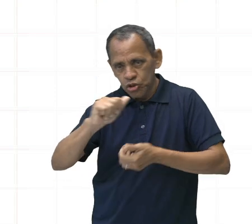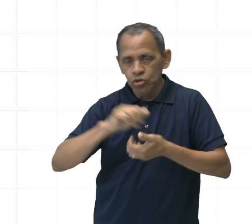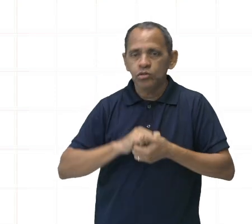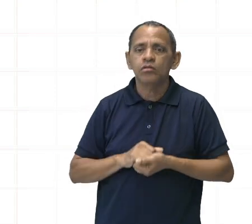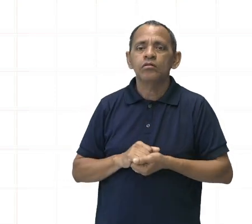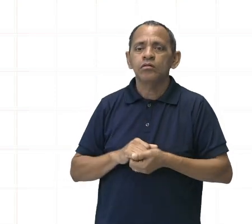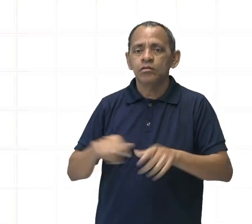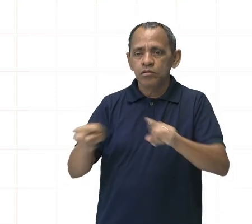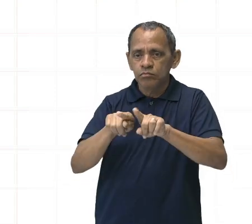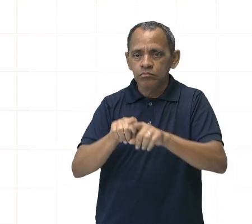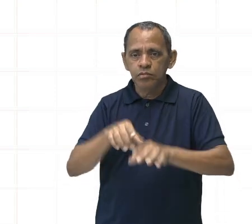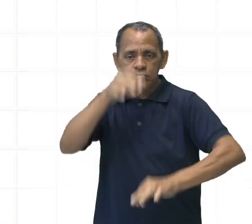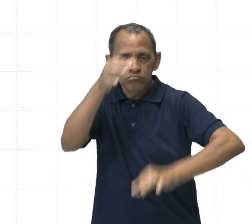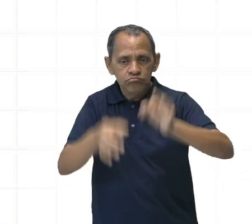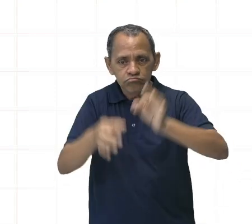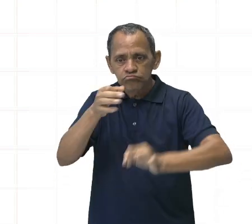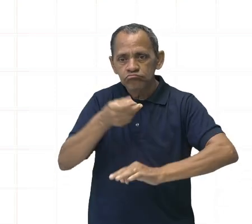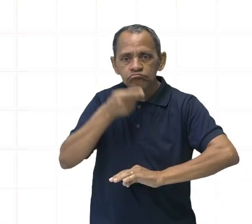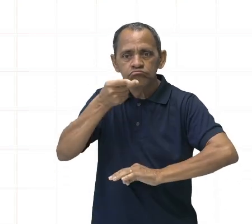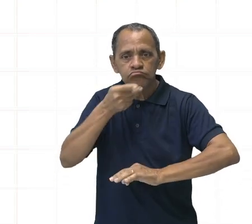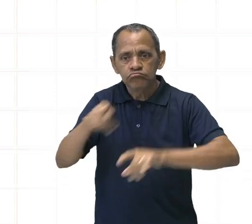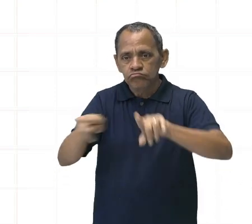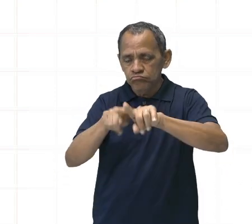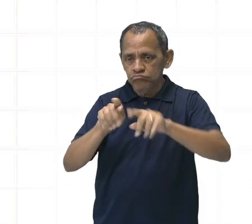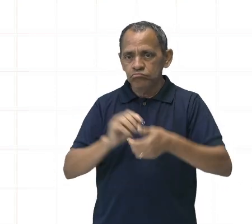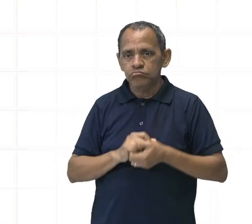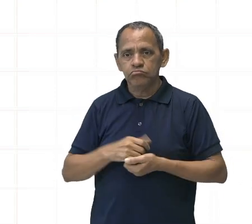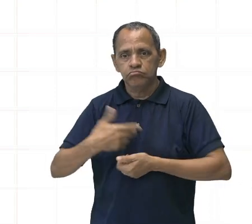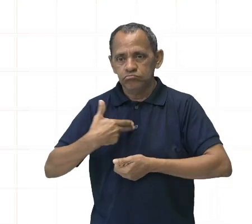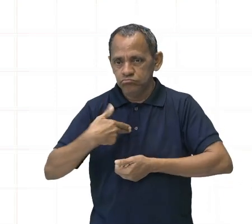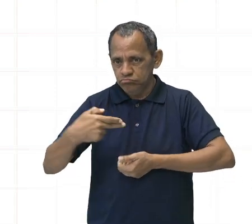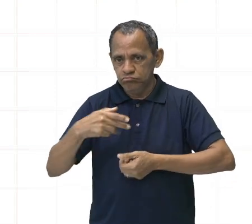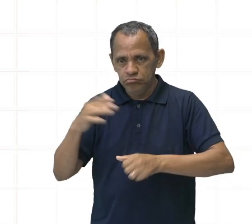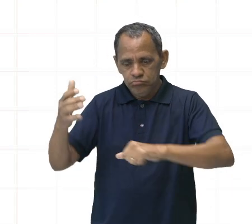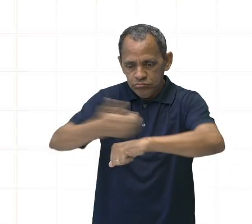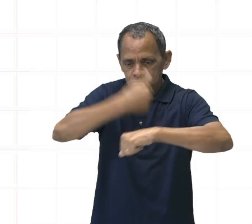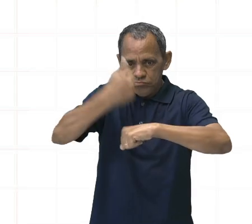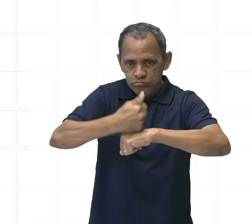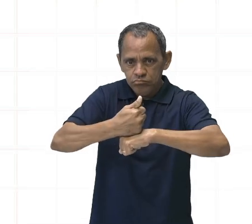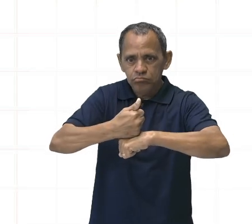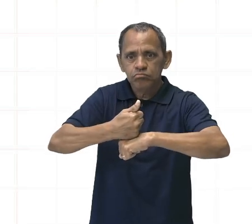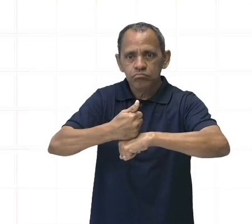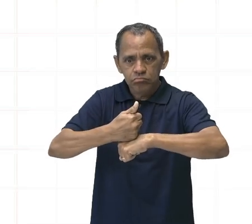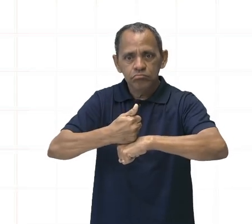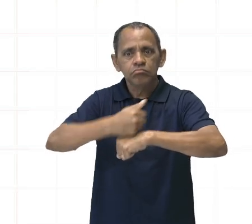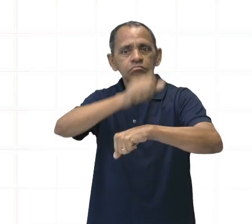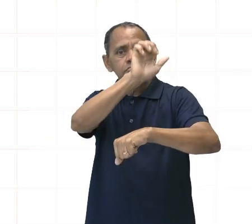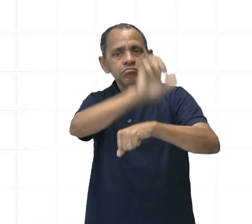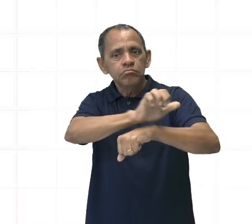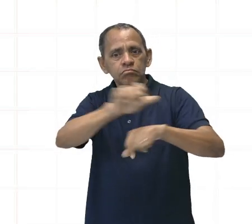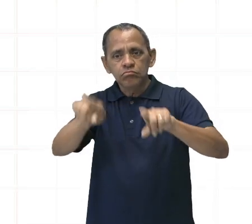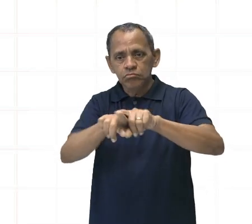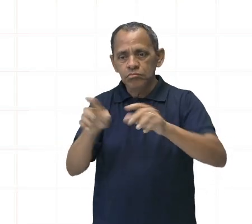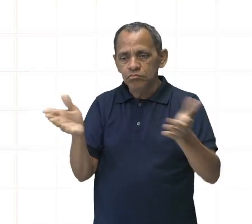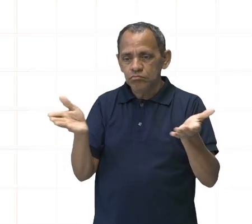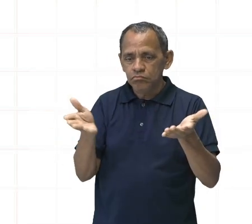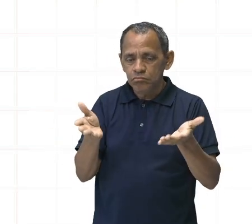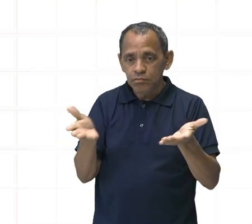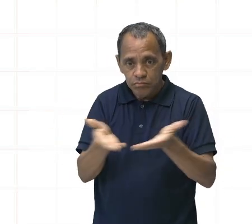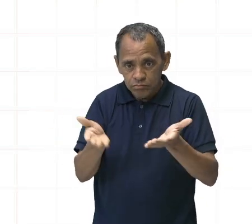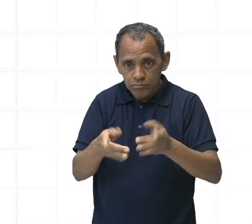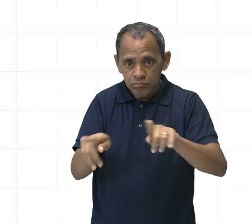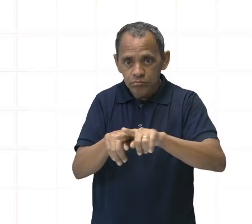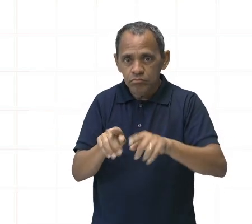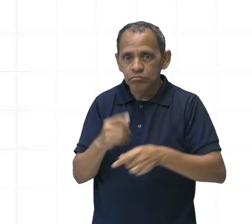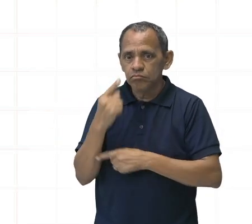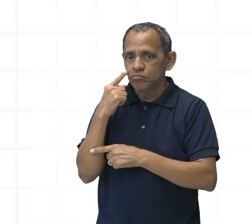integralista Olímpio Mourão e serviu como justificativa, mais uma vez, para o Getúlio Vargas dar um golpe de Estado.